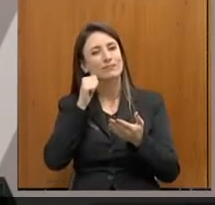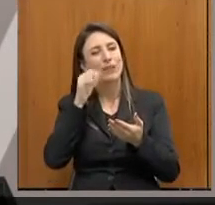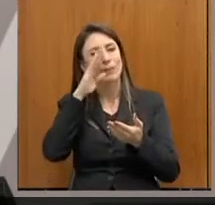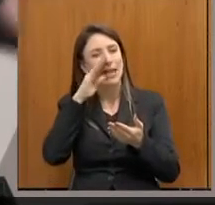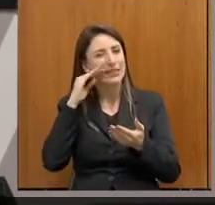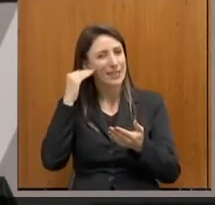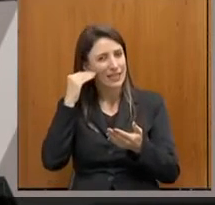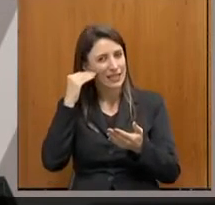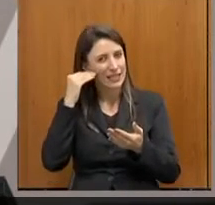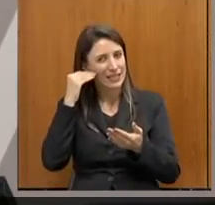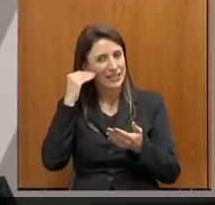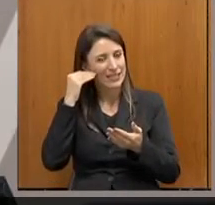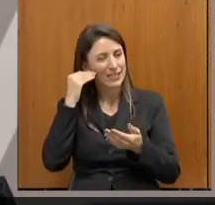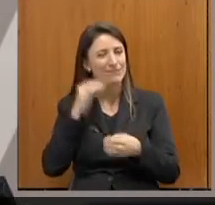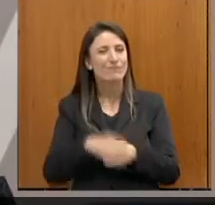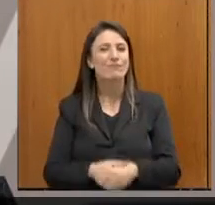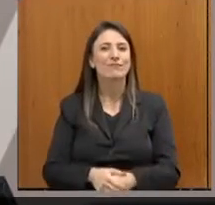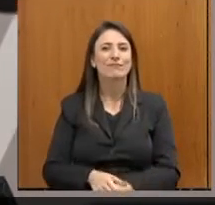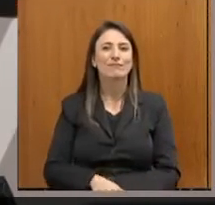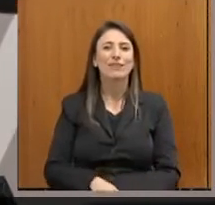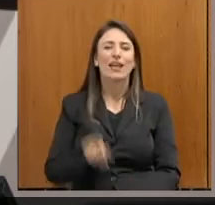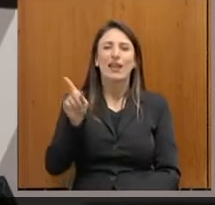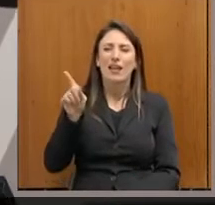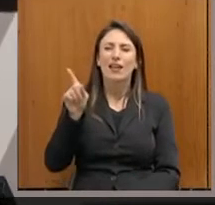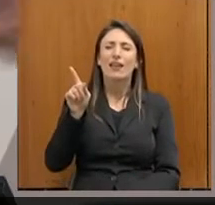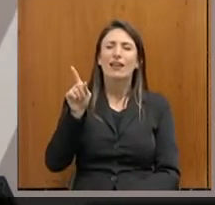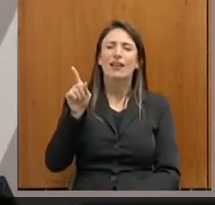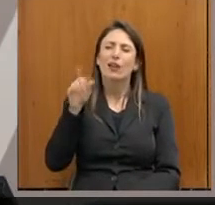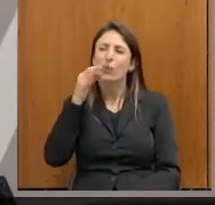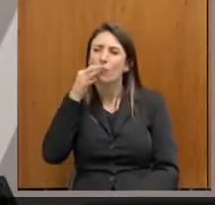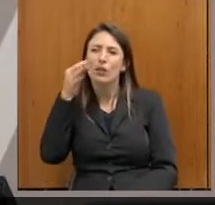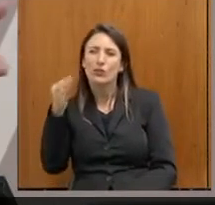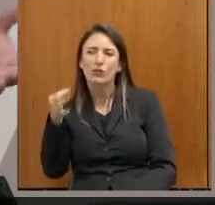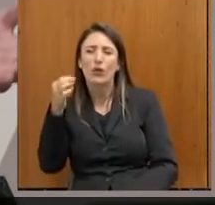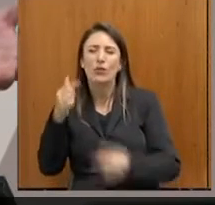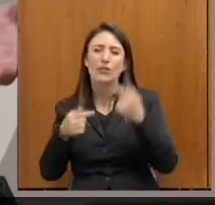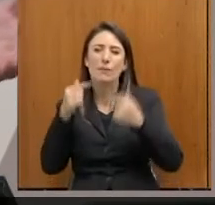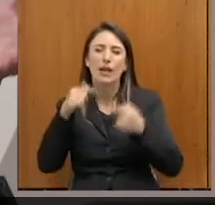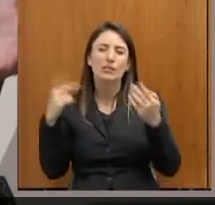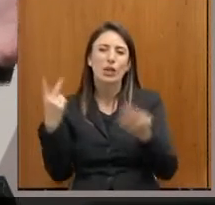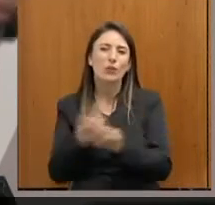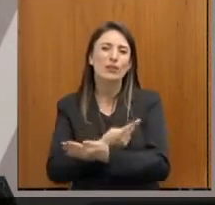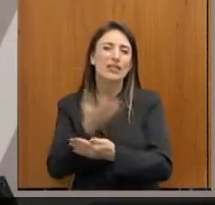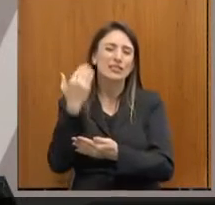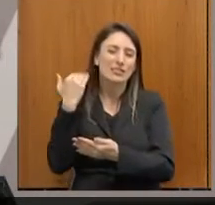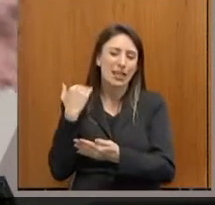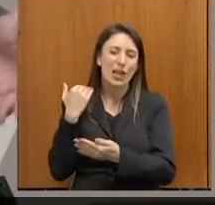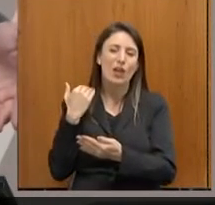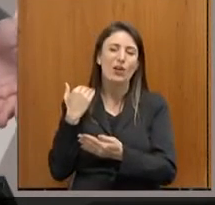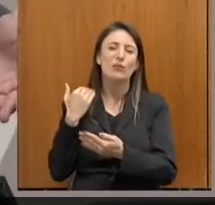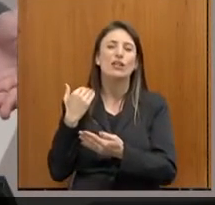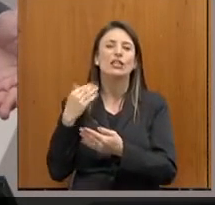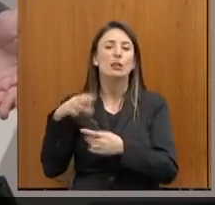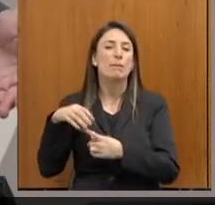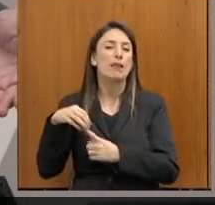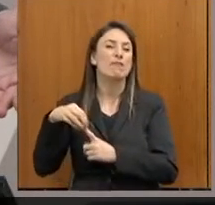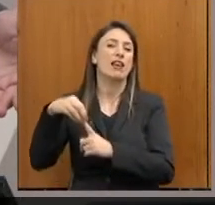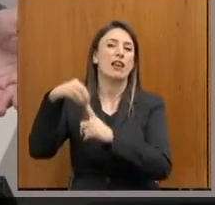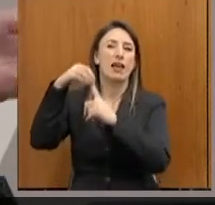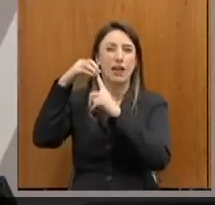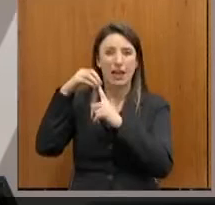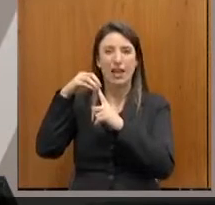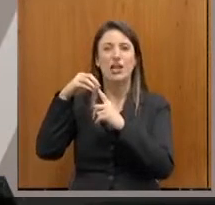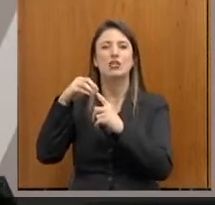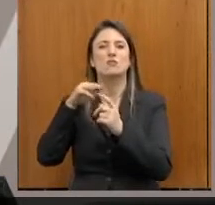nos acompanha fez menção aqui a um recente debate que tivemos a respeito de privilégios para o ministério público no projeto em tramitação